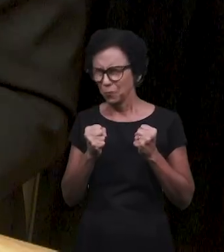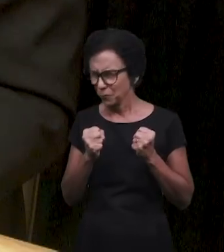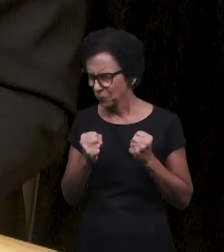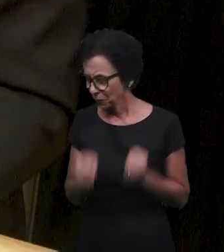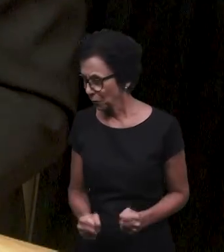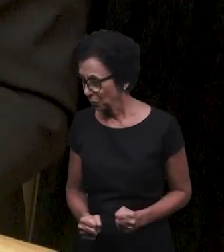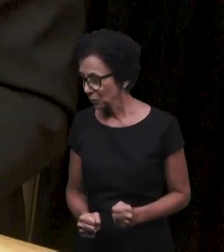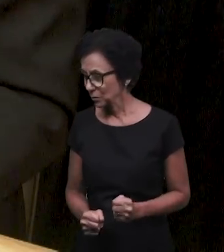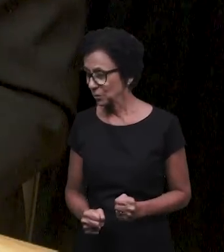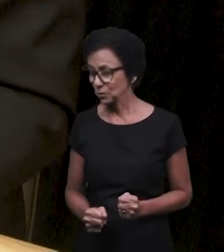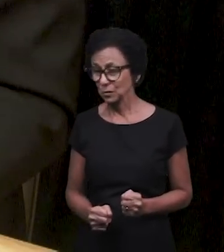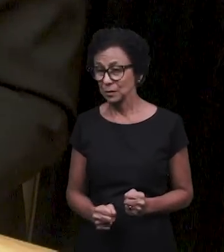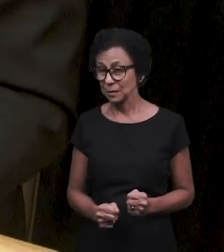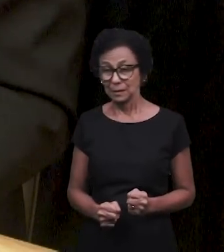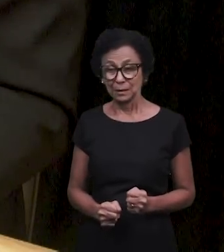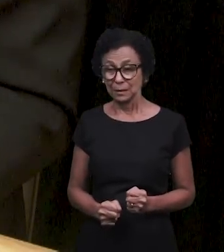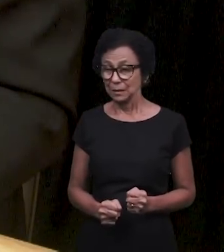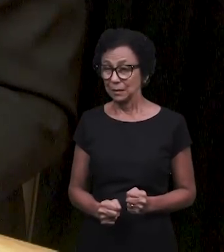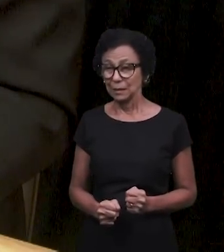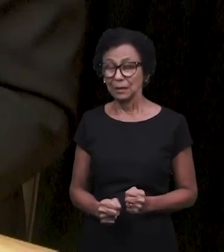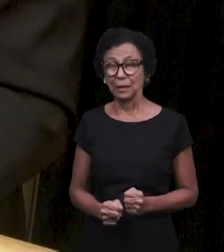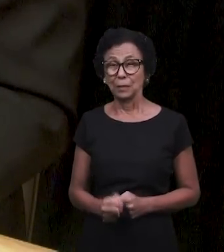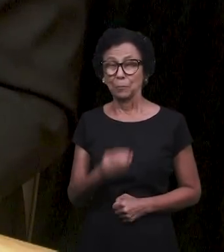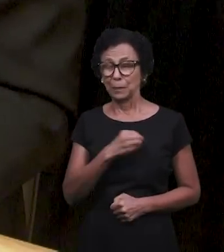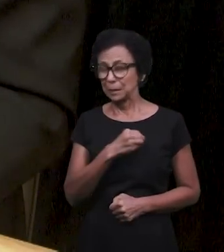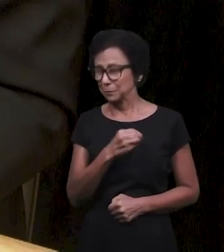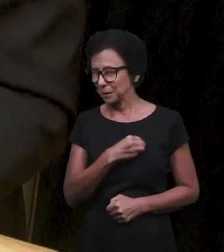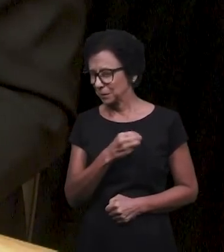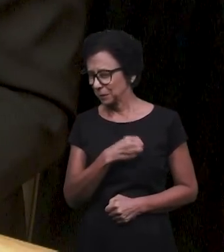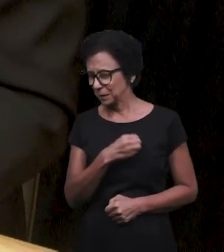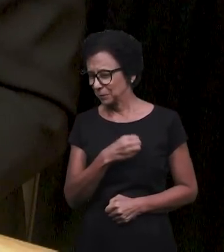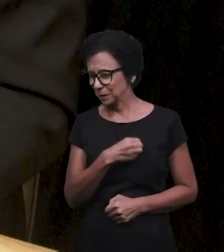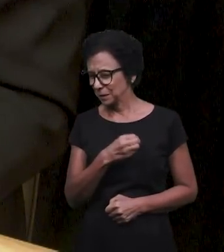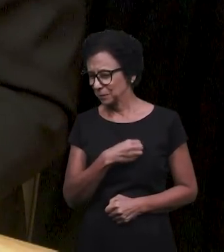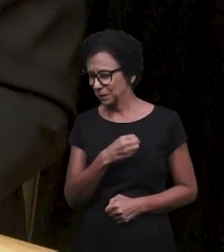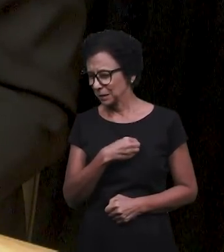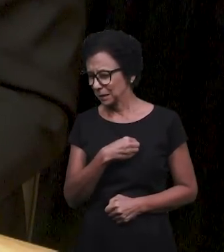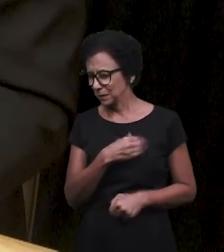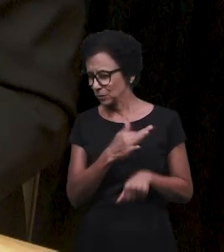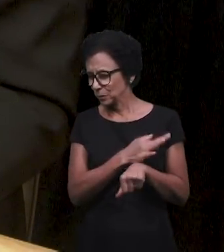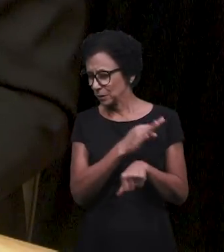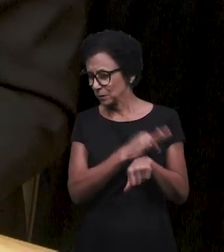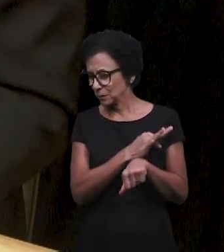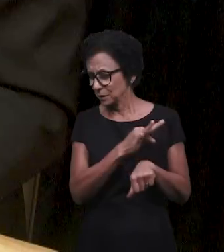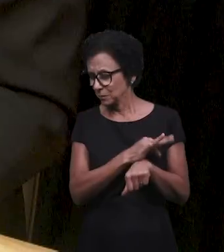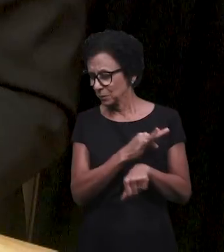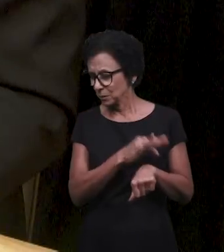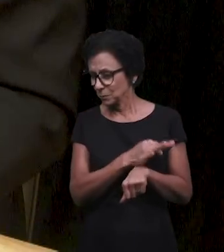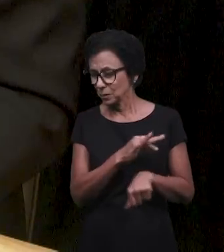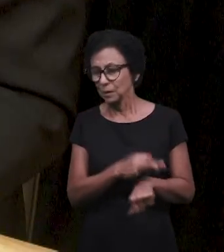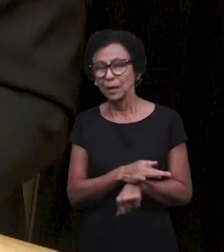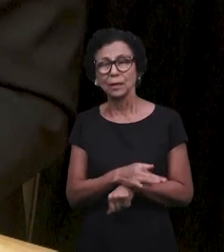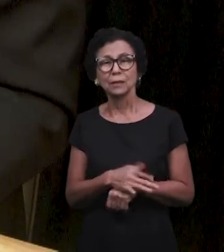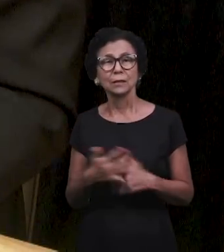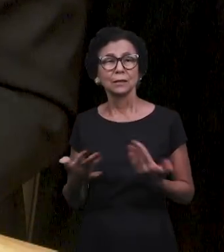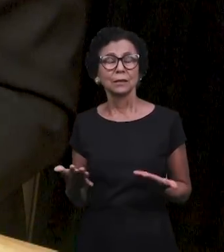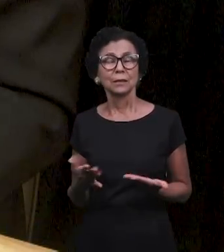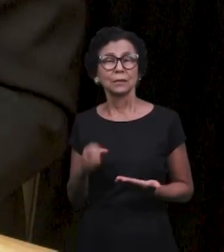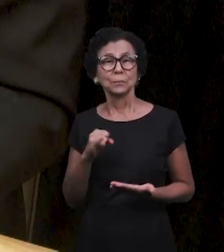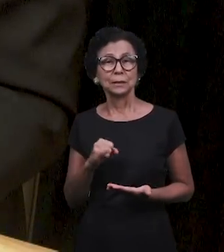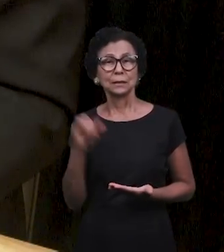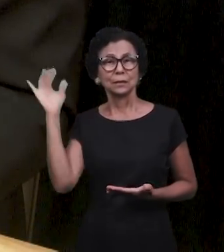quero vencer o pecado, eu quero vencer o pecado. Se você se encher do Espírito Santo, é aquela história. Se você